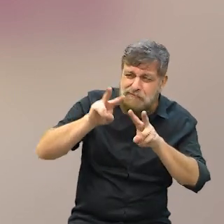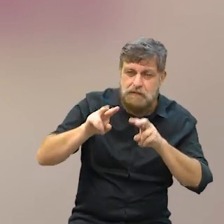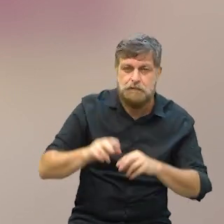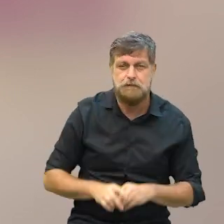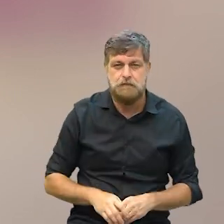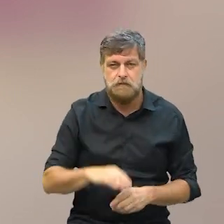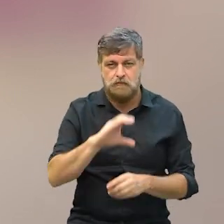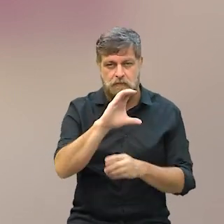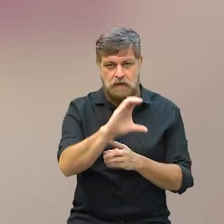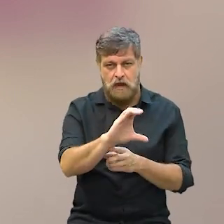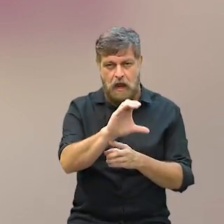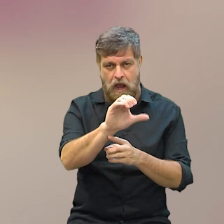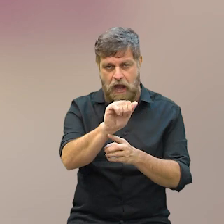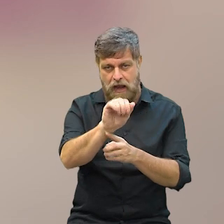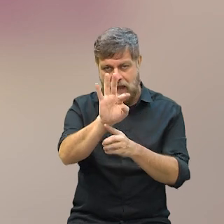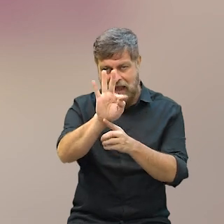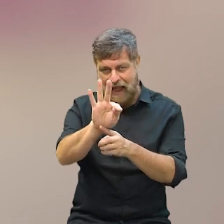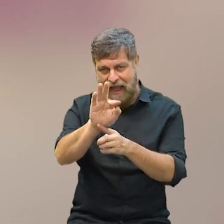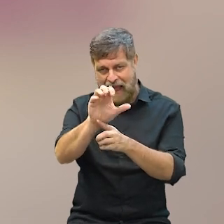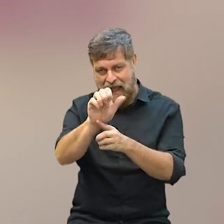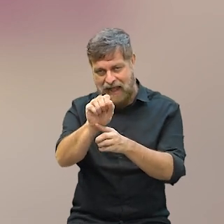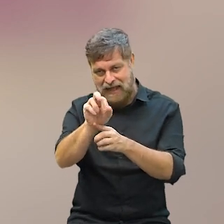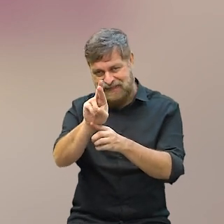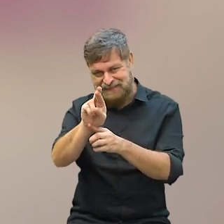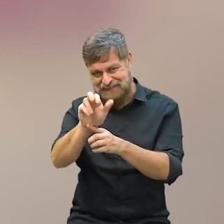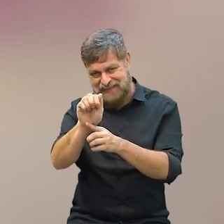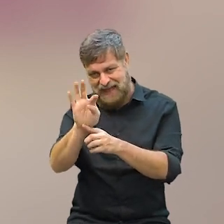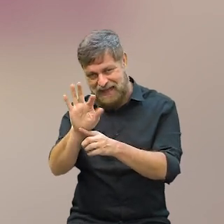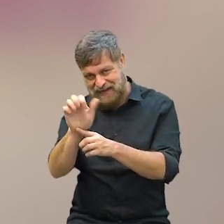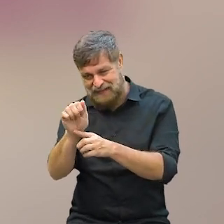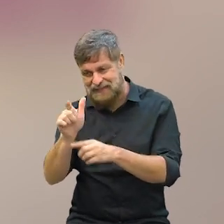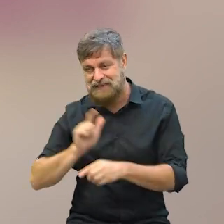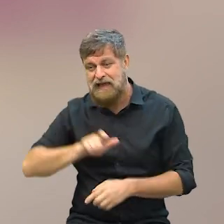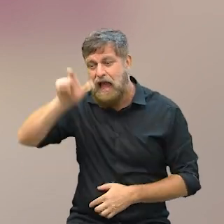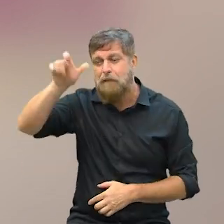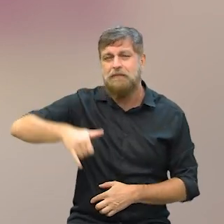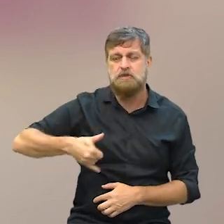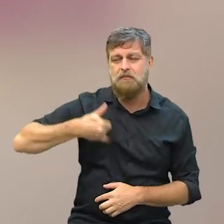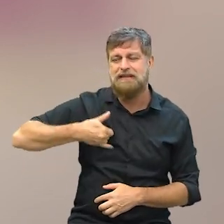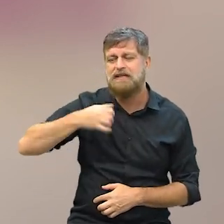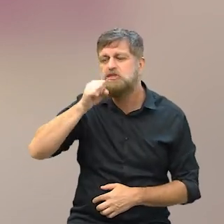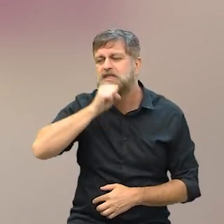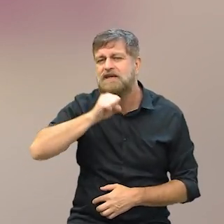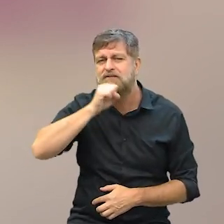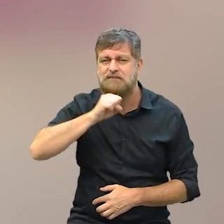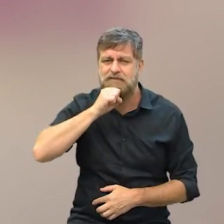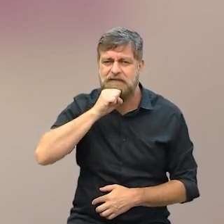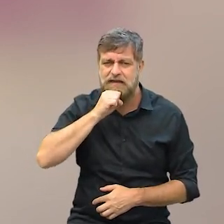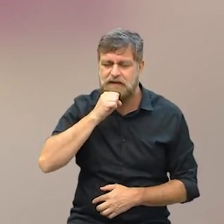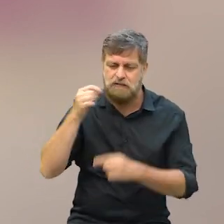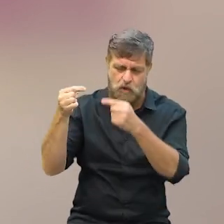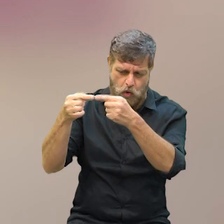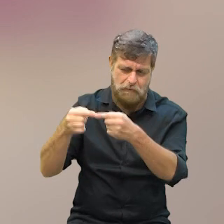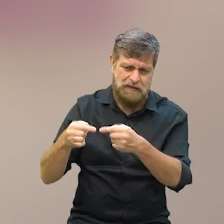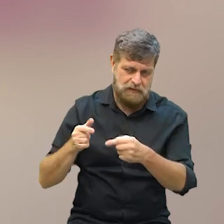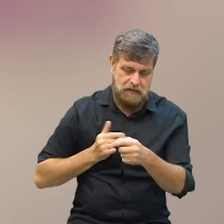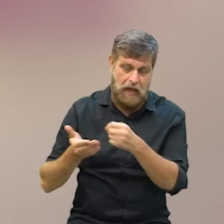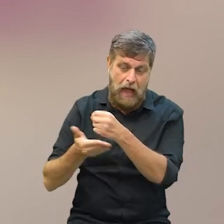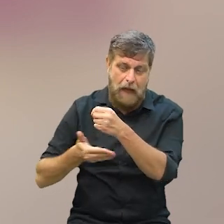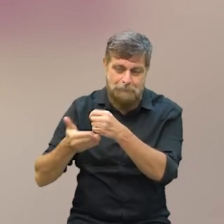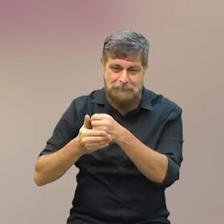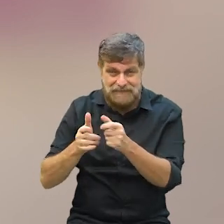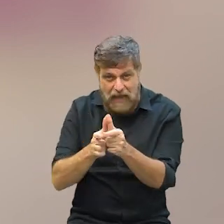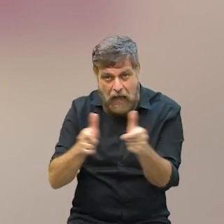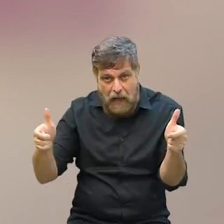Essas cataratas, né, tem várias causas, mas a mais comum é a senil, que a gente chama, que é da idade. Existem outras causas,